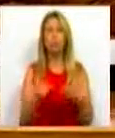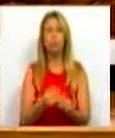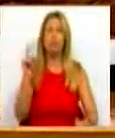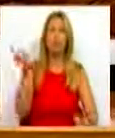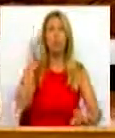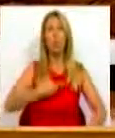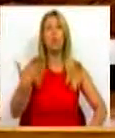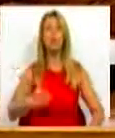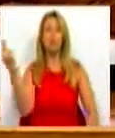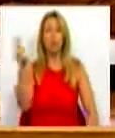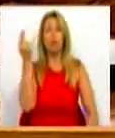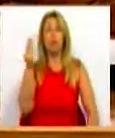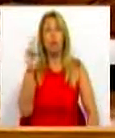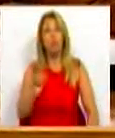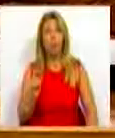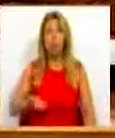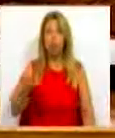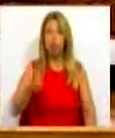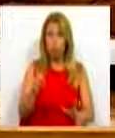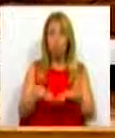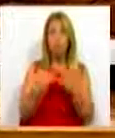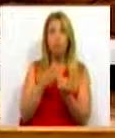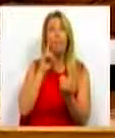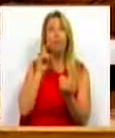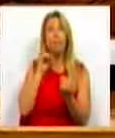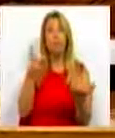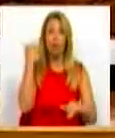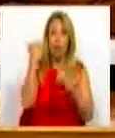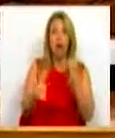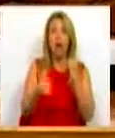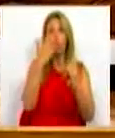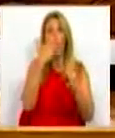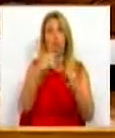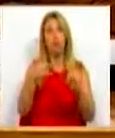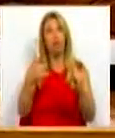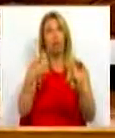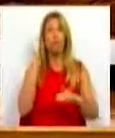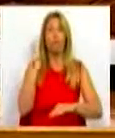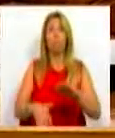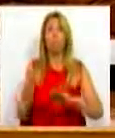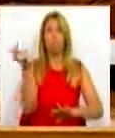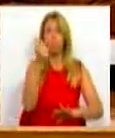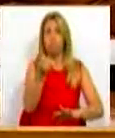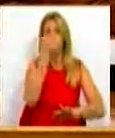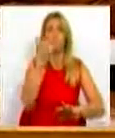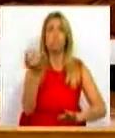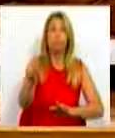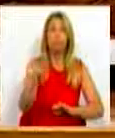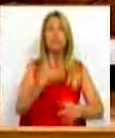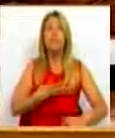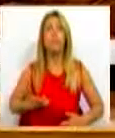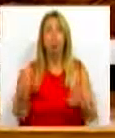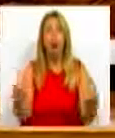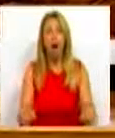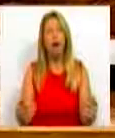universal. Trata-se de um seguro social que previne o risco do desemprego involuntário. Ora, quer o próprio desemprego, quer o facto de ser